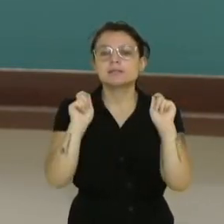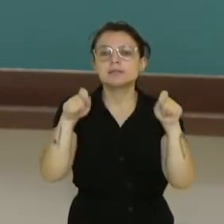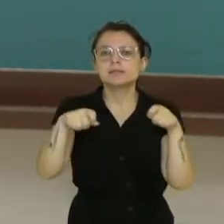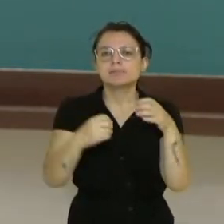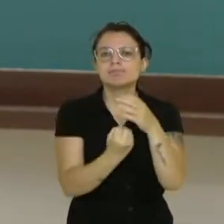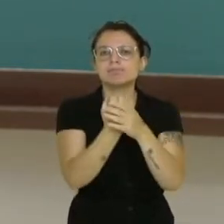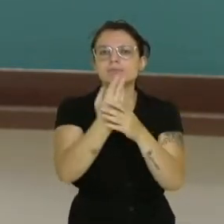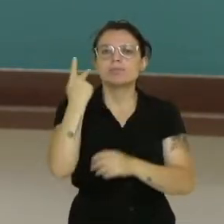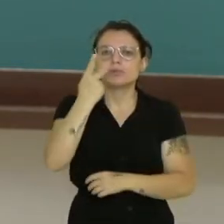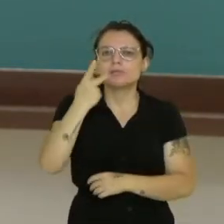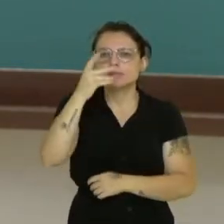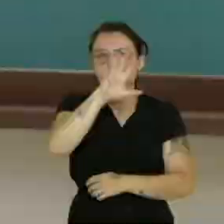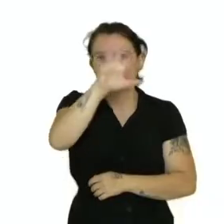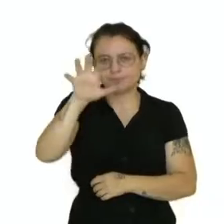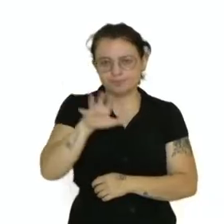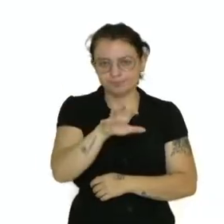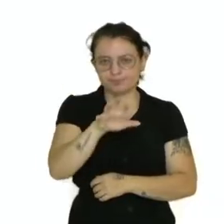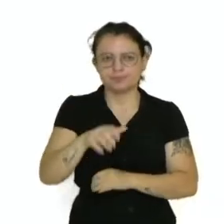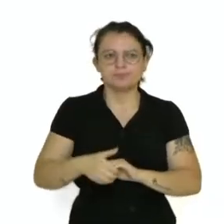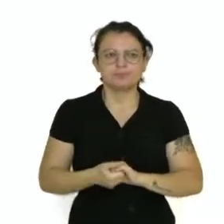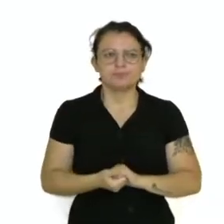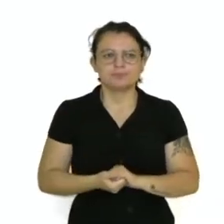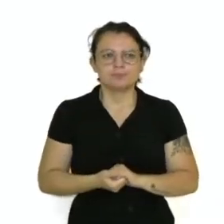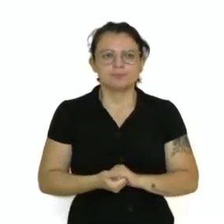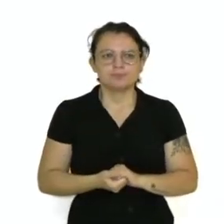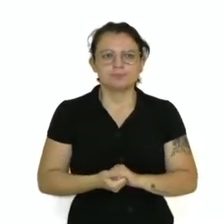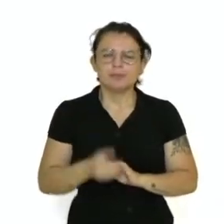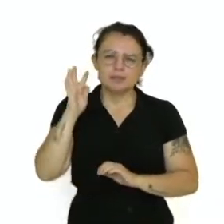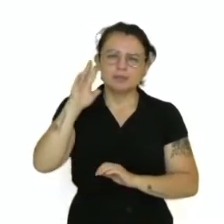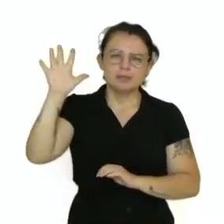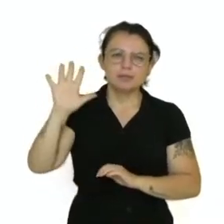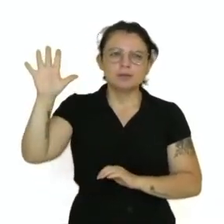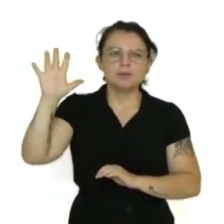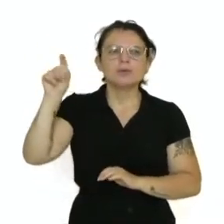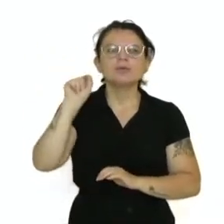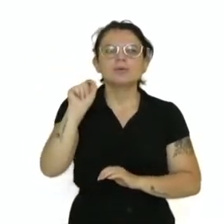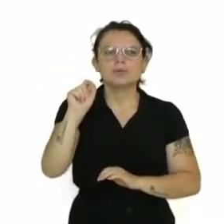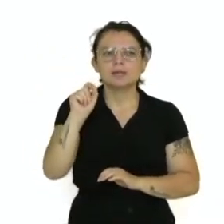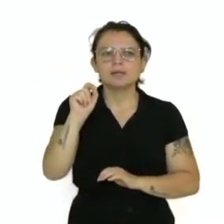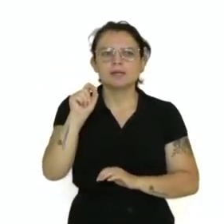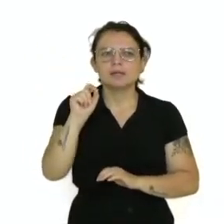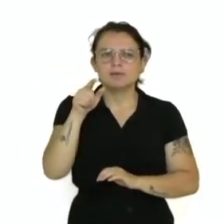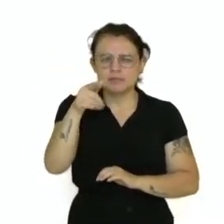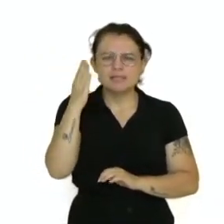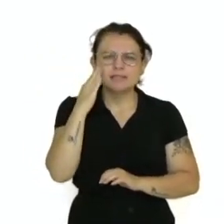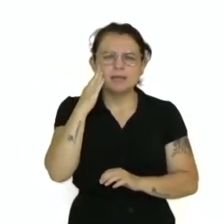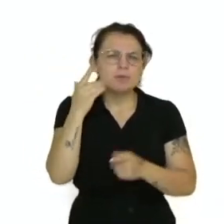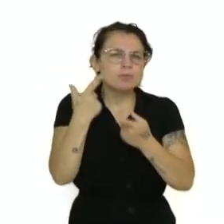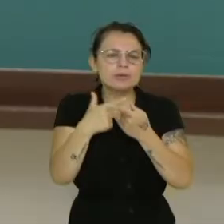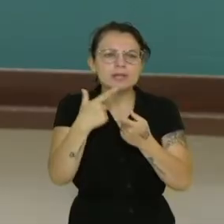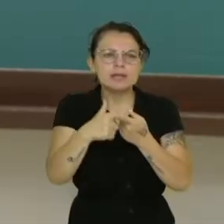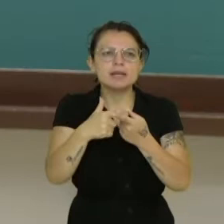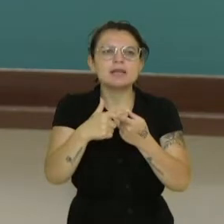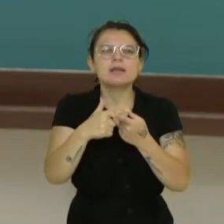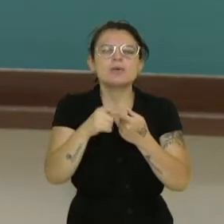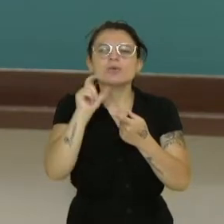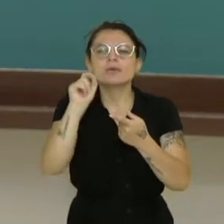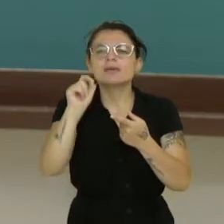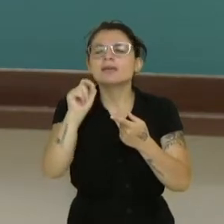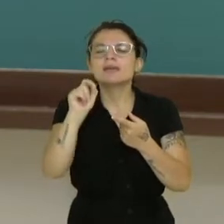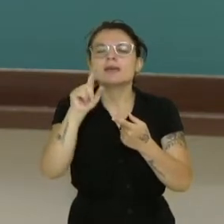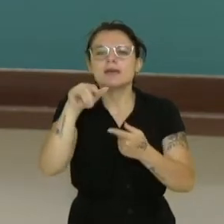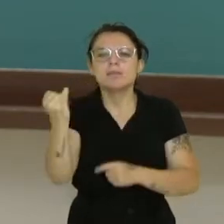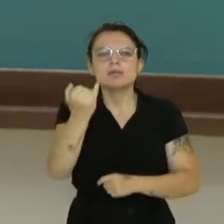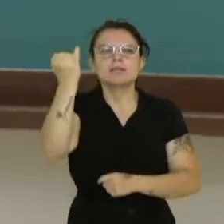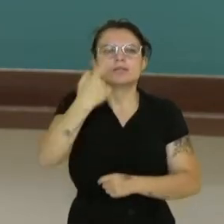né? Vamos refletir. Você sabe algum critério para regionalizar a América? Quais será que foram os